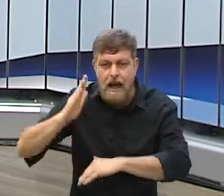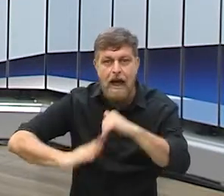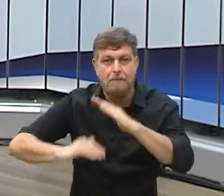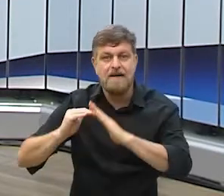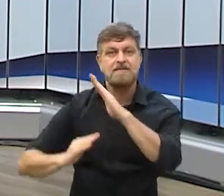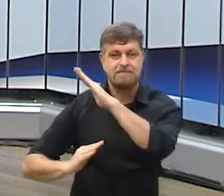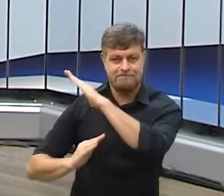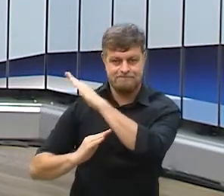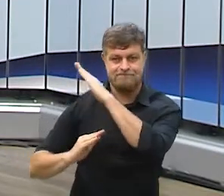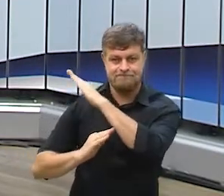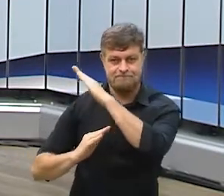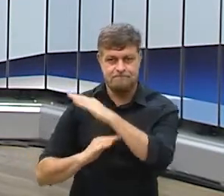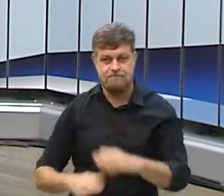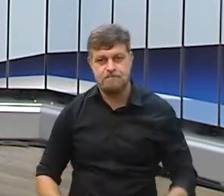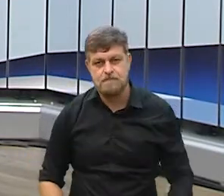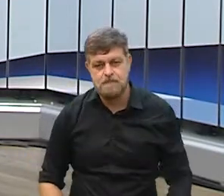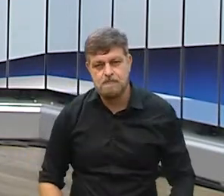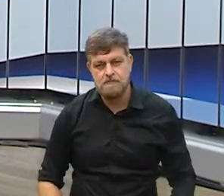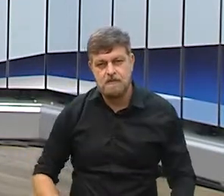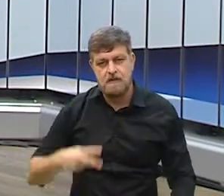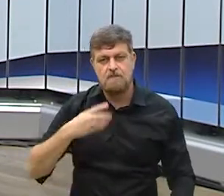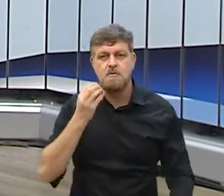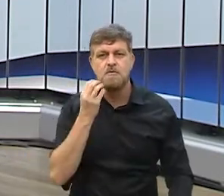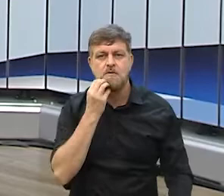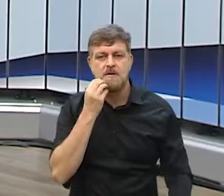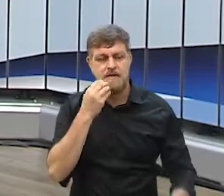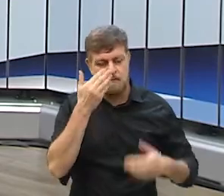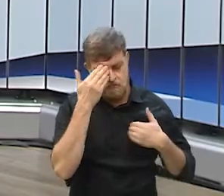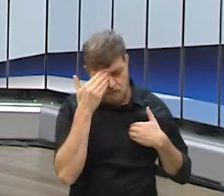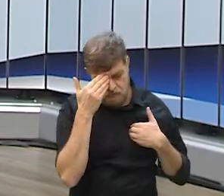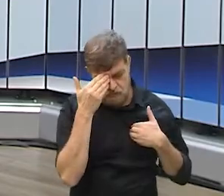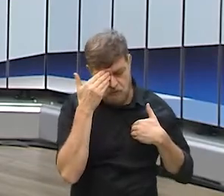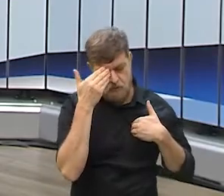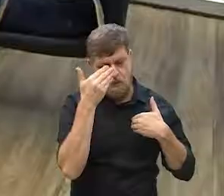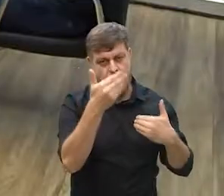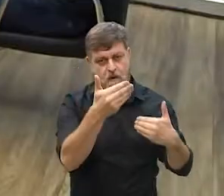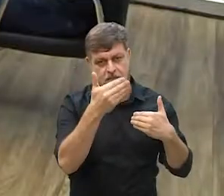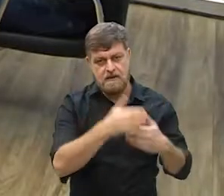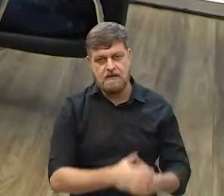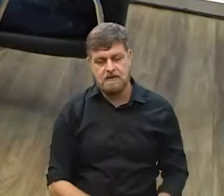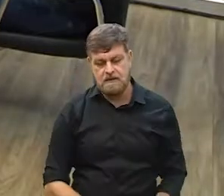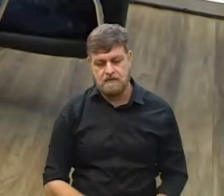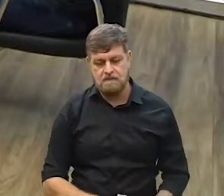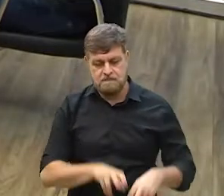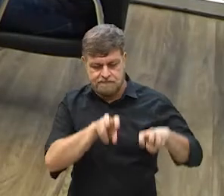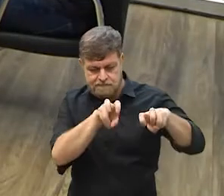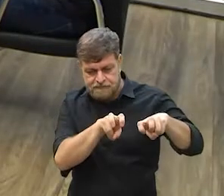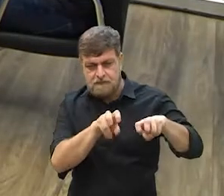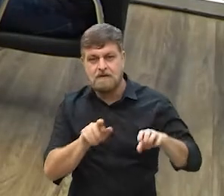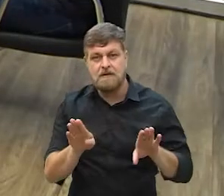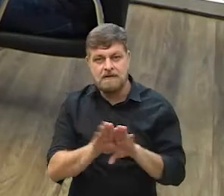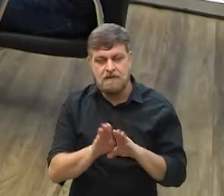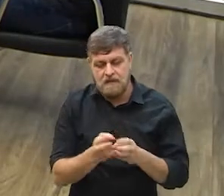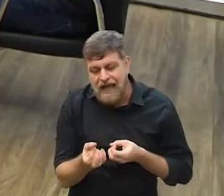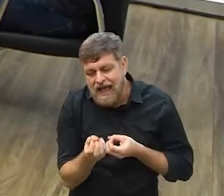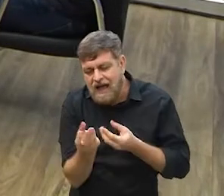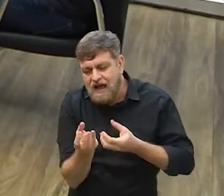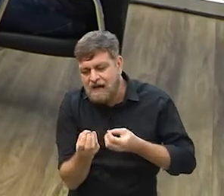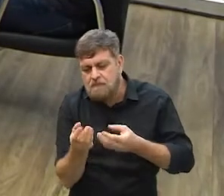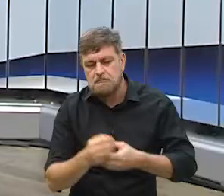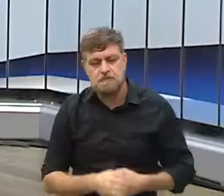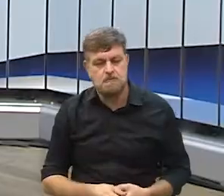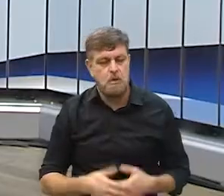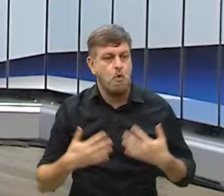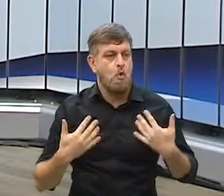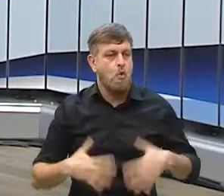do Legislativo. Vereador Igor Diego, muito obrigado pela disponibilidade do seu tempo, todas as informações que você passou